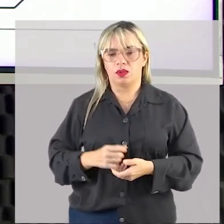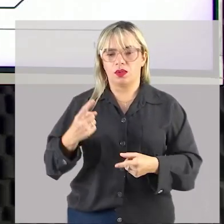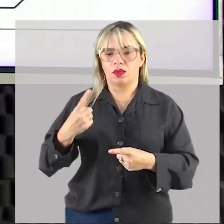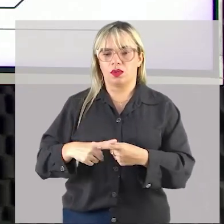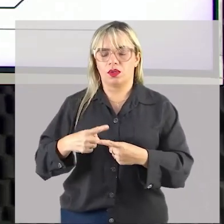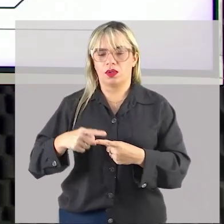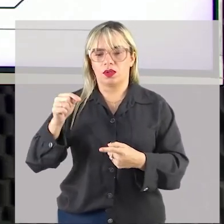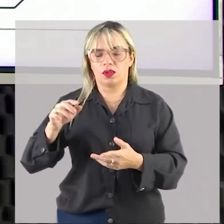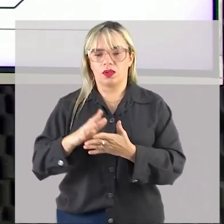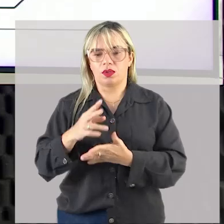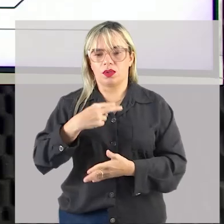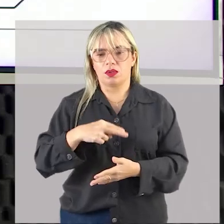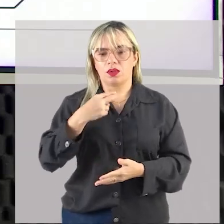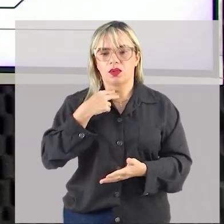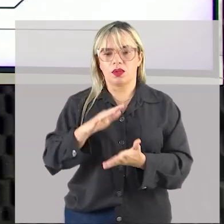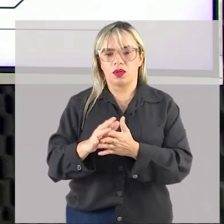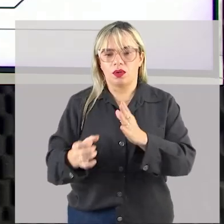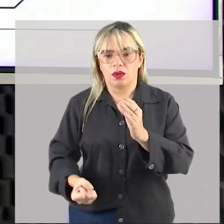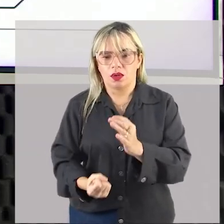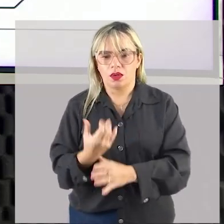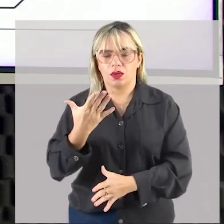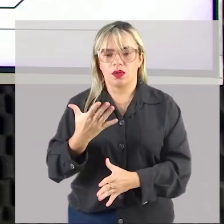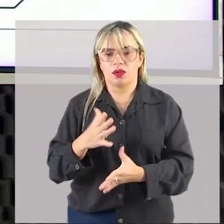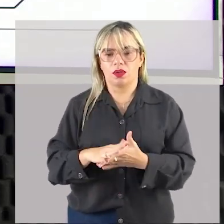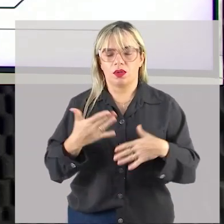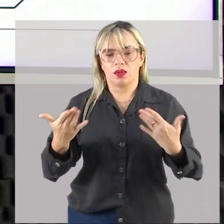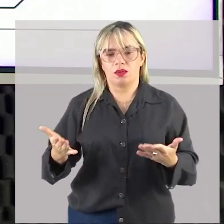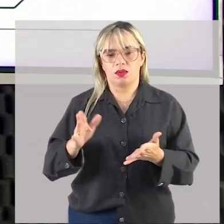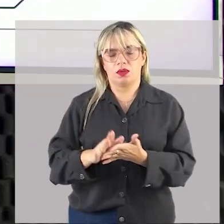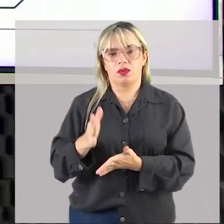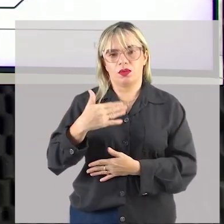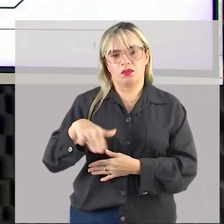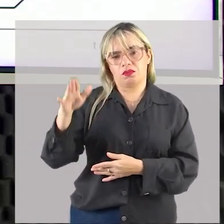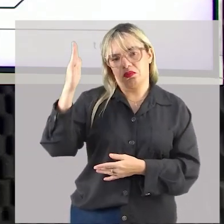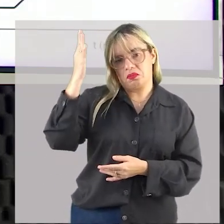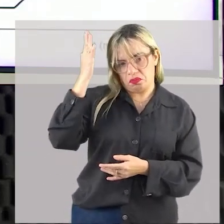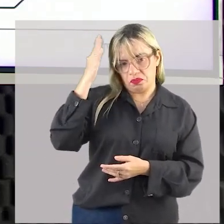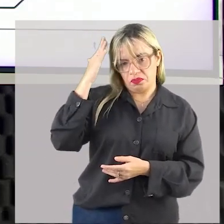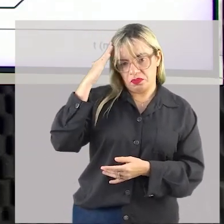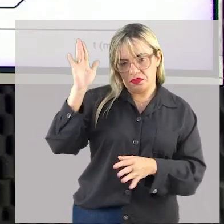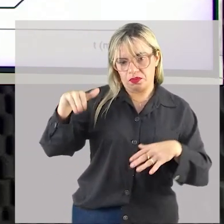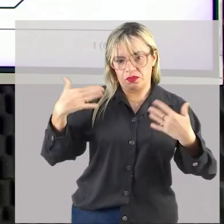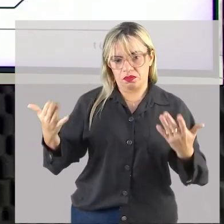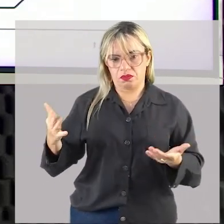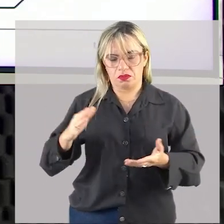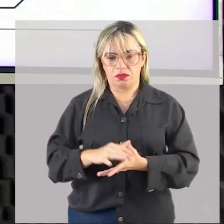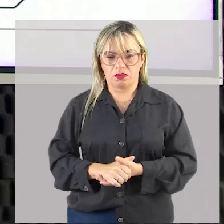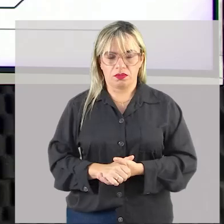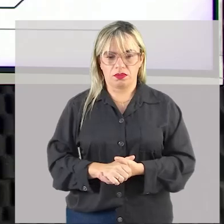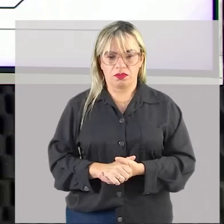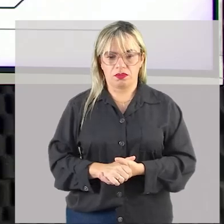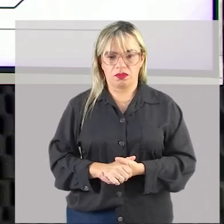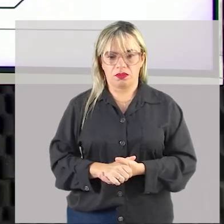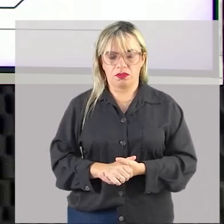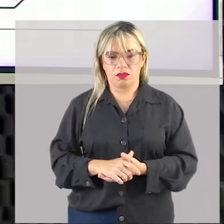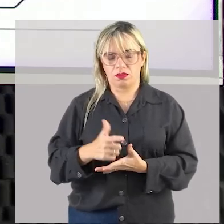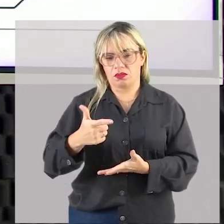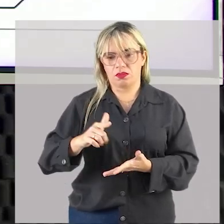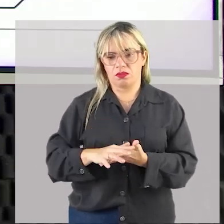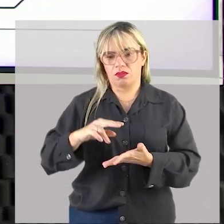que não pode ser aqui? Gente, isso aqui é a origem. Entendeu? Isso aqui é a origem. Então, tem